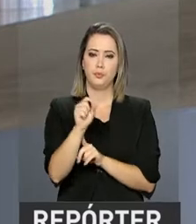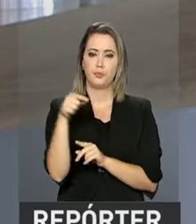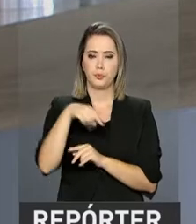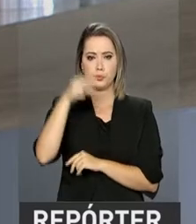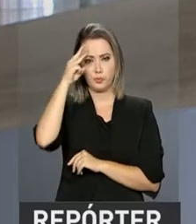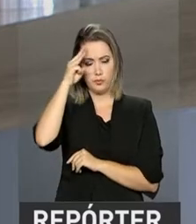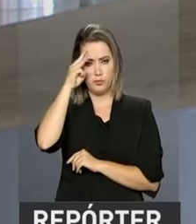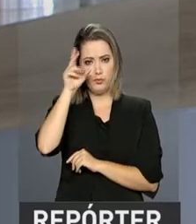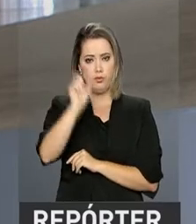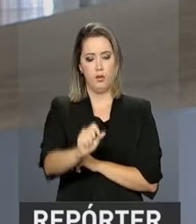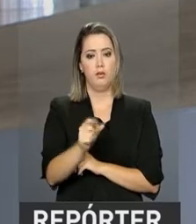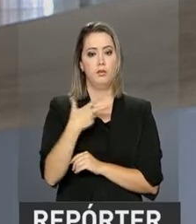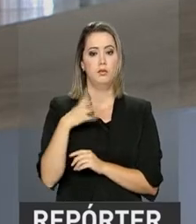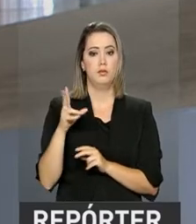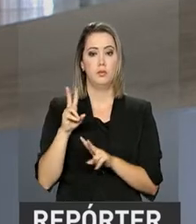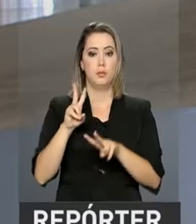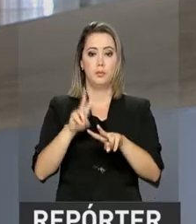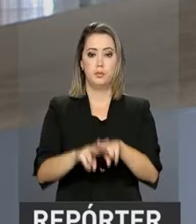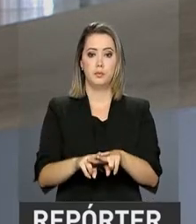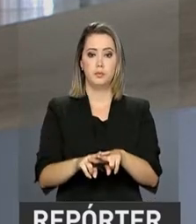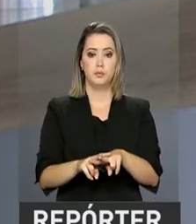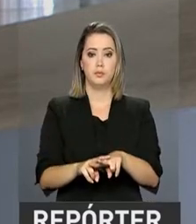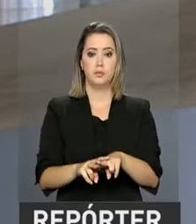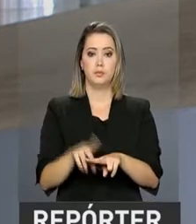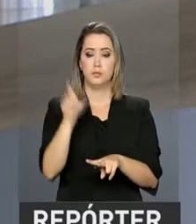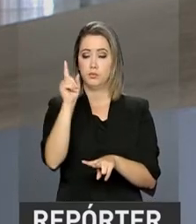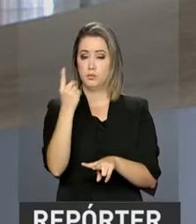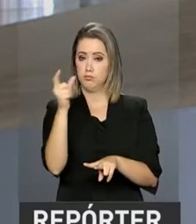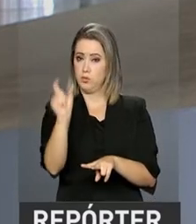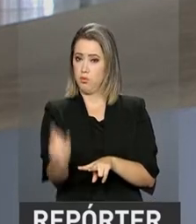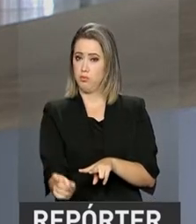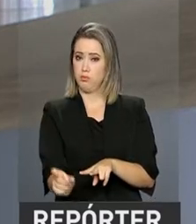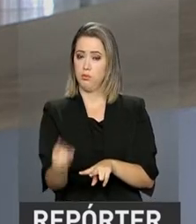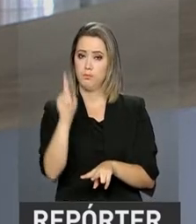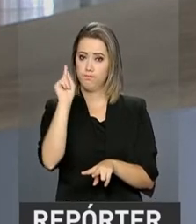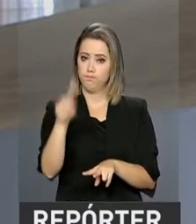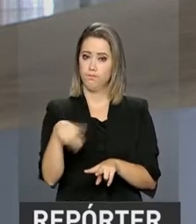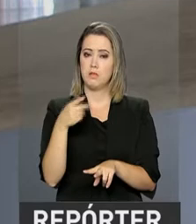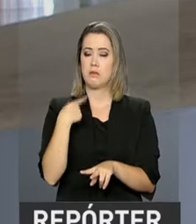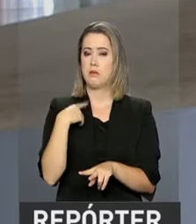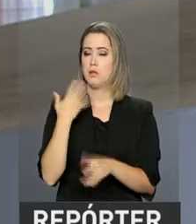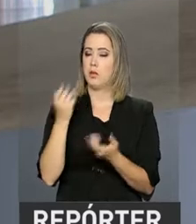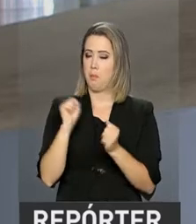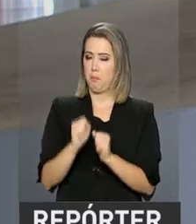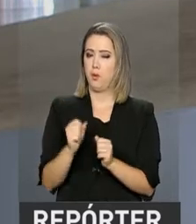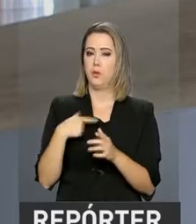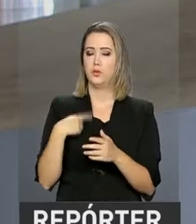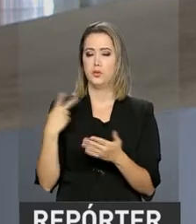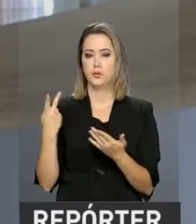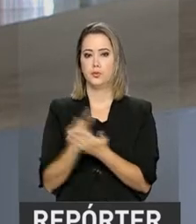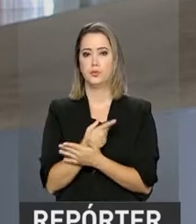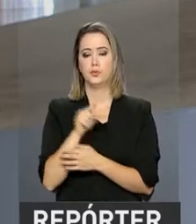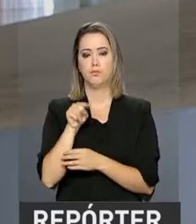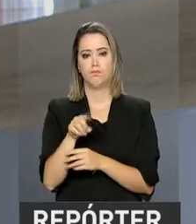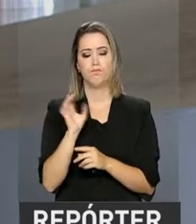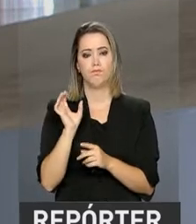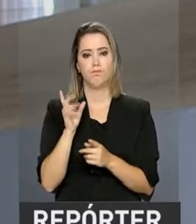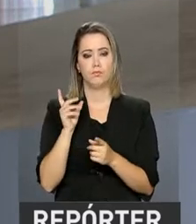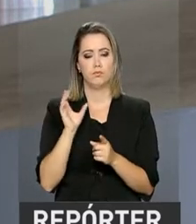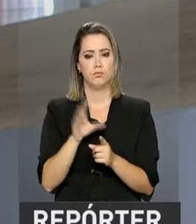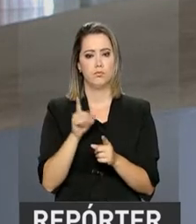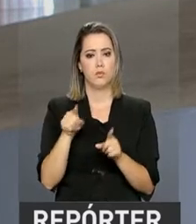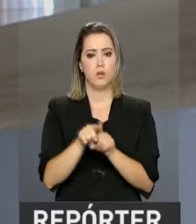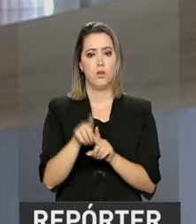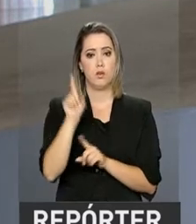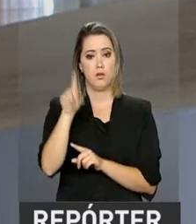foi presa uma pessoa que é suspeita de ter cometido o atentado ele